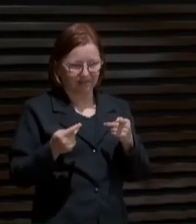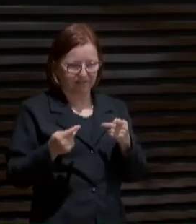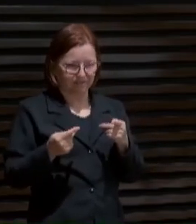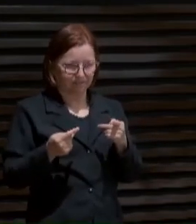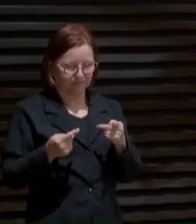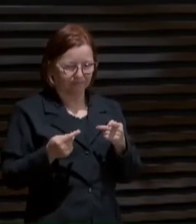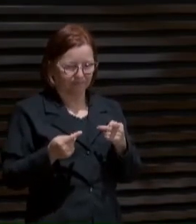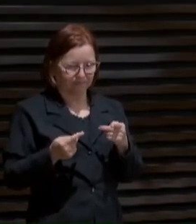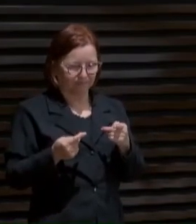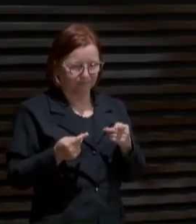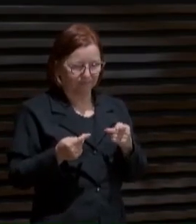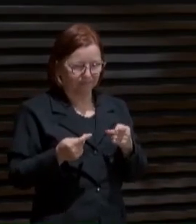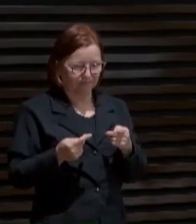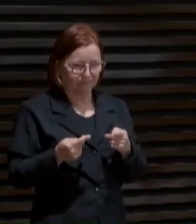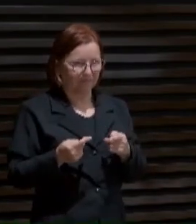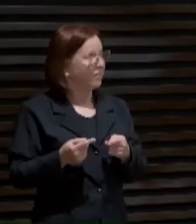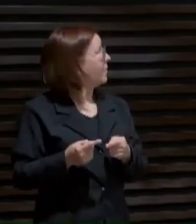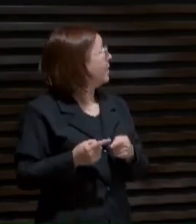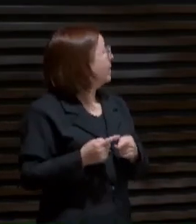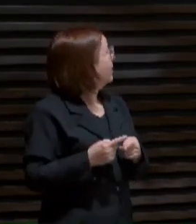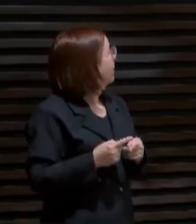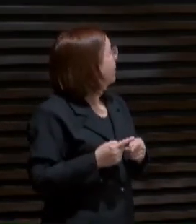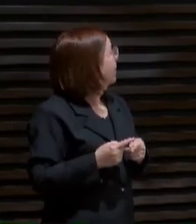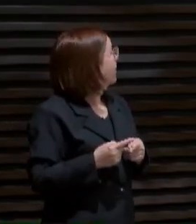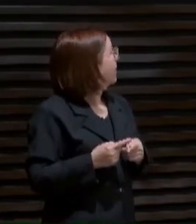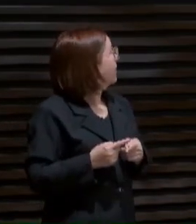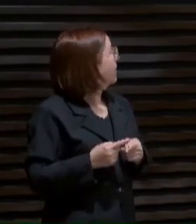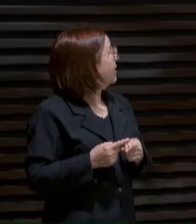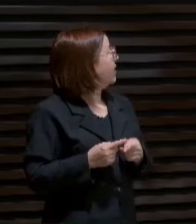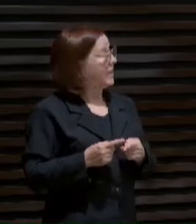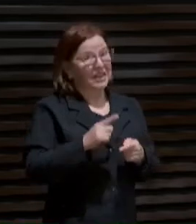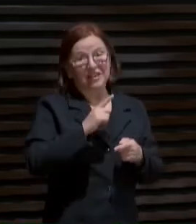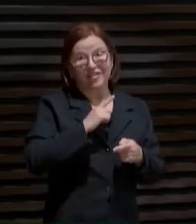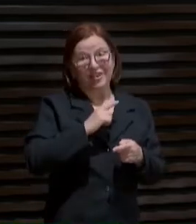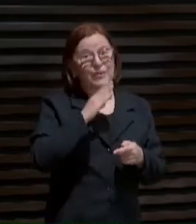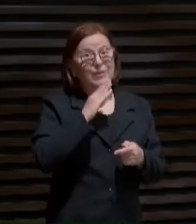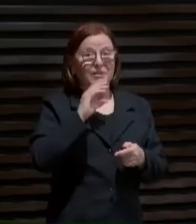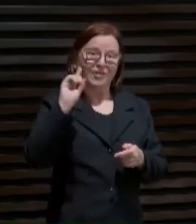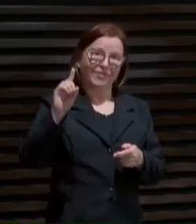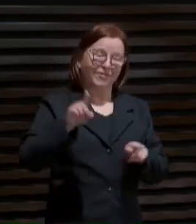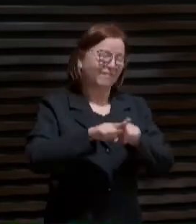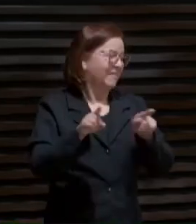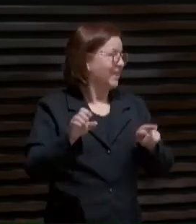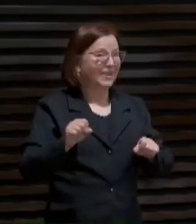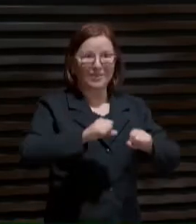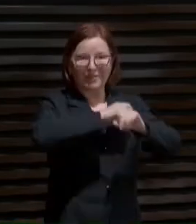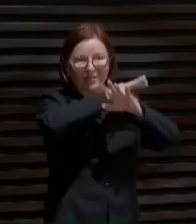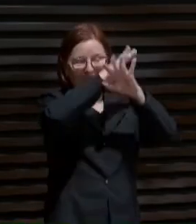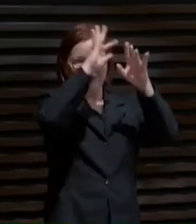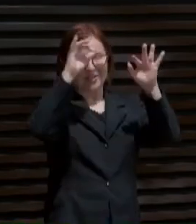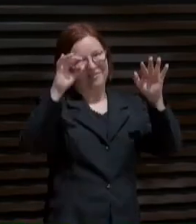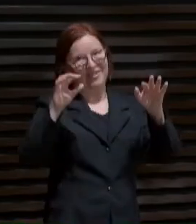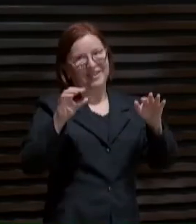conhecimento de Deus não o glorificaram como Deus nem lhe deram Graças antes